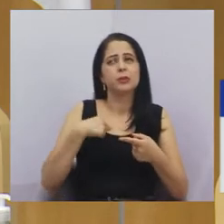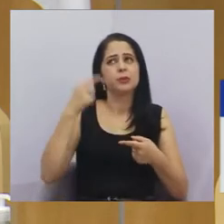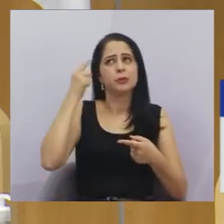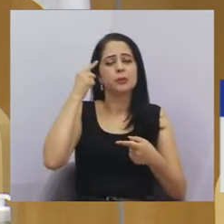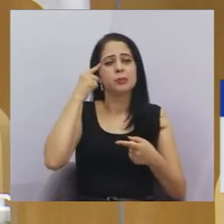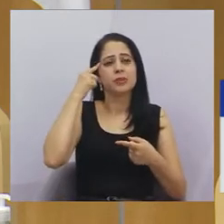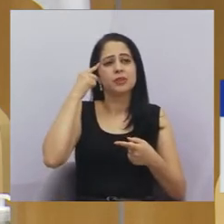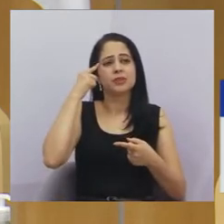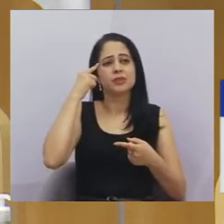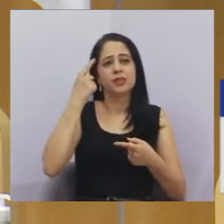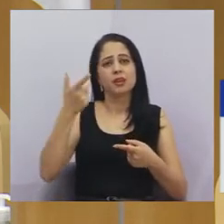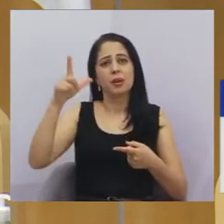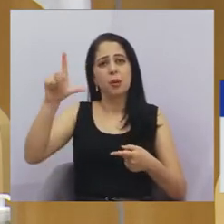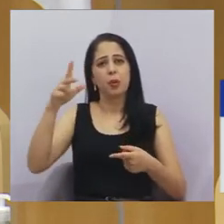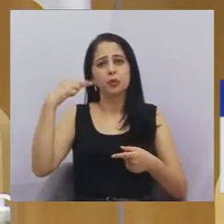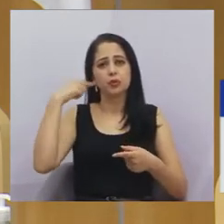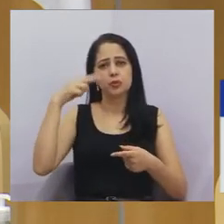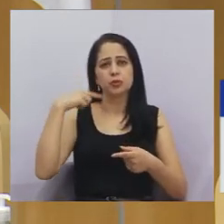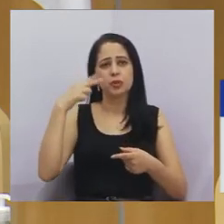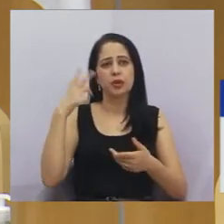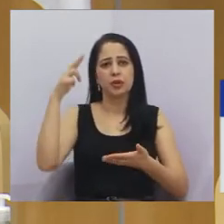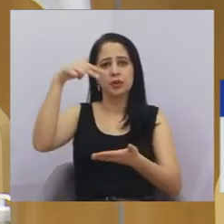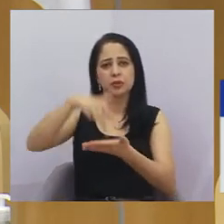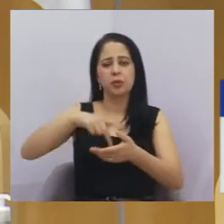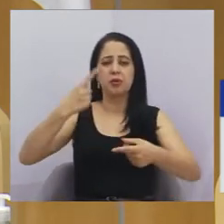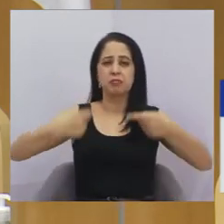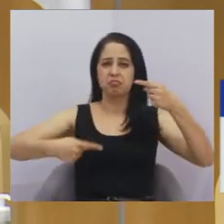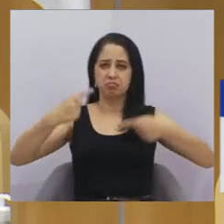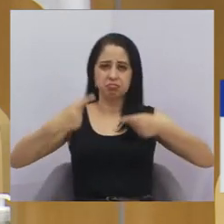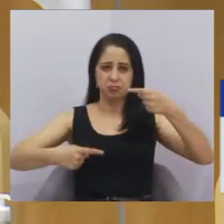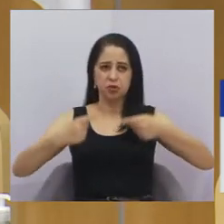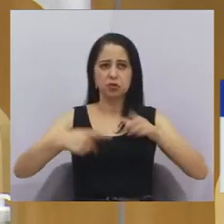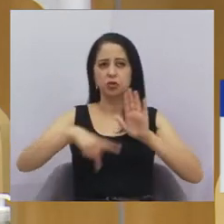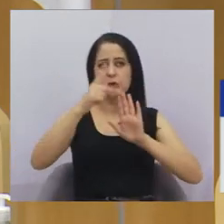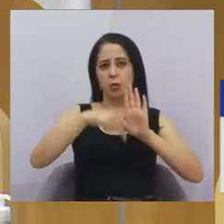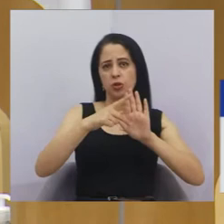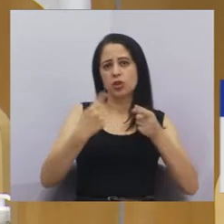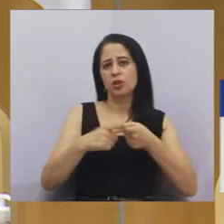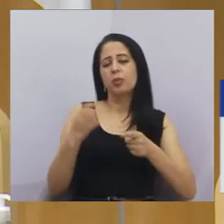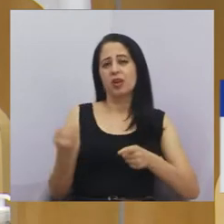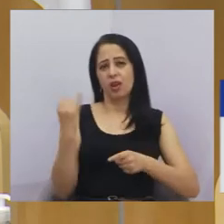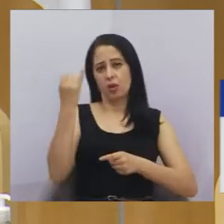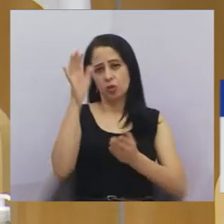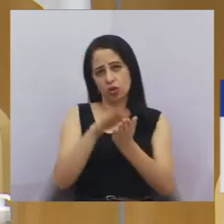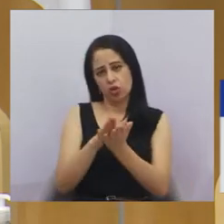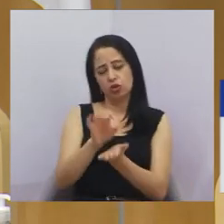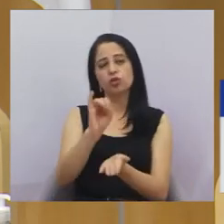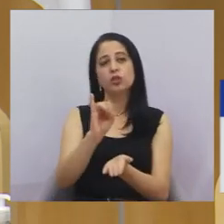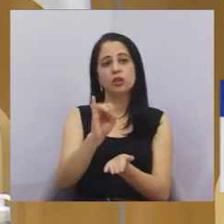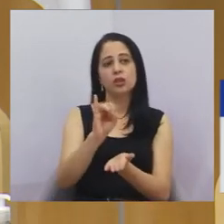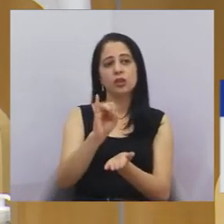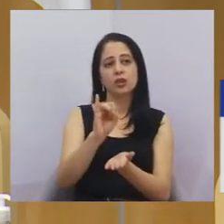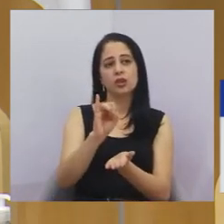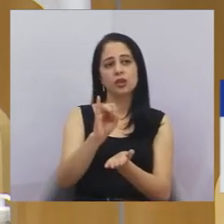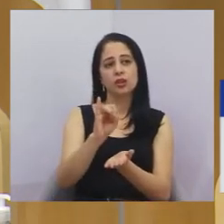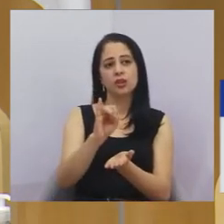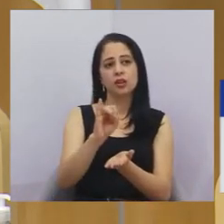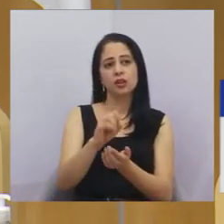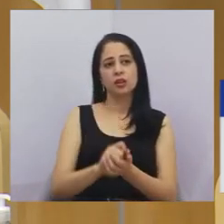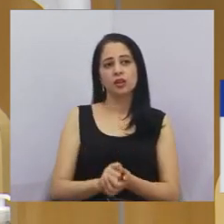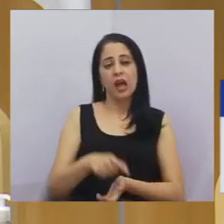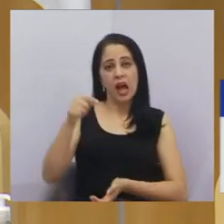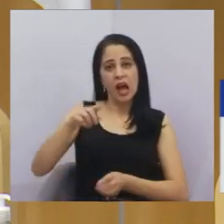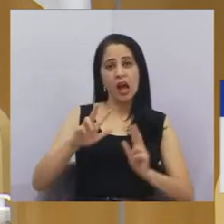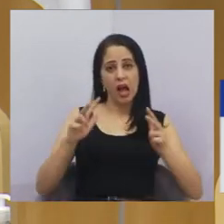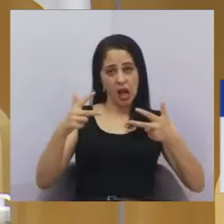outras pessoas, outros vereadores, fossem discutir um pouco mais esse projeto tão importante para a cidade de Jacareí. E aqui é